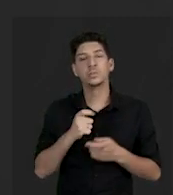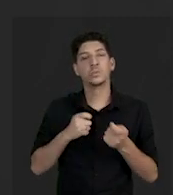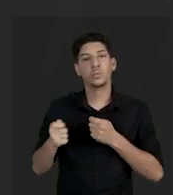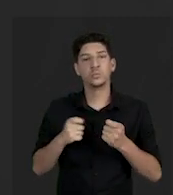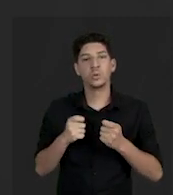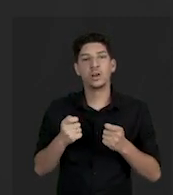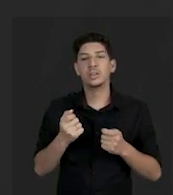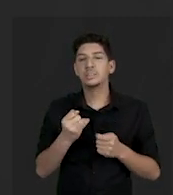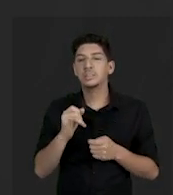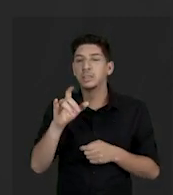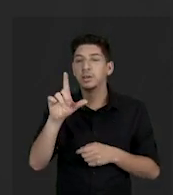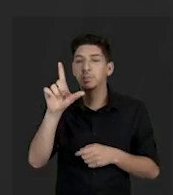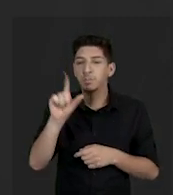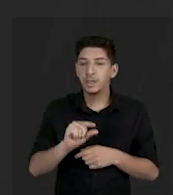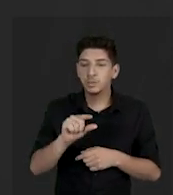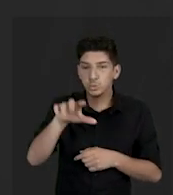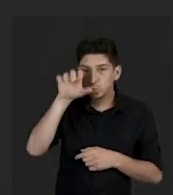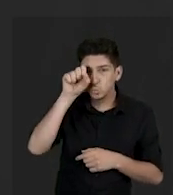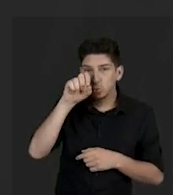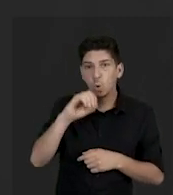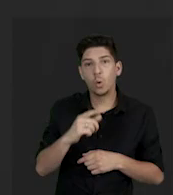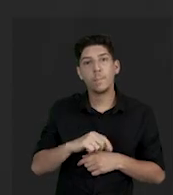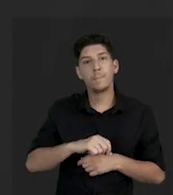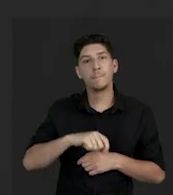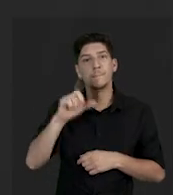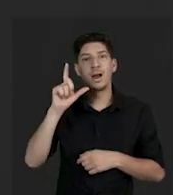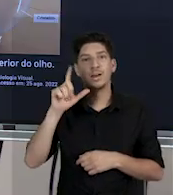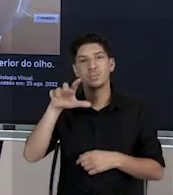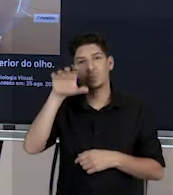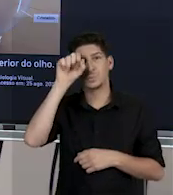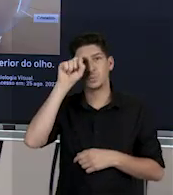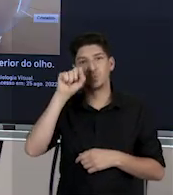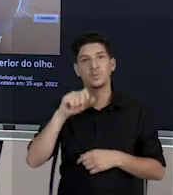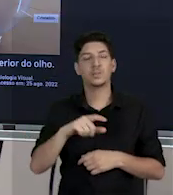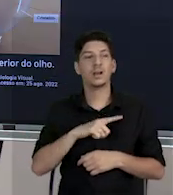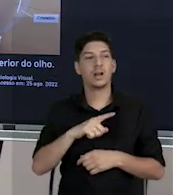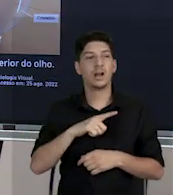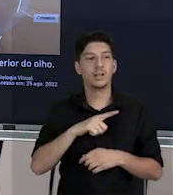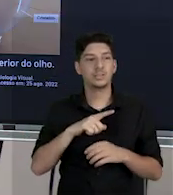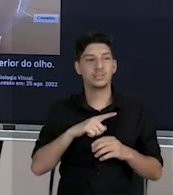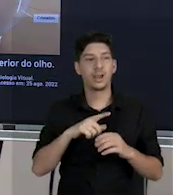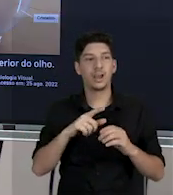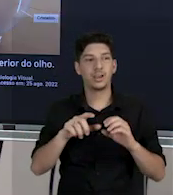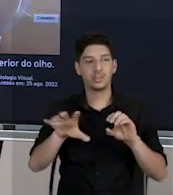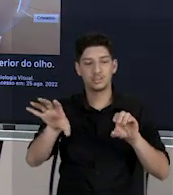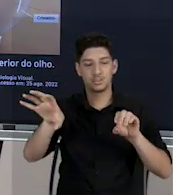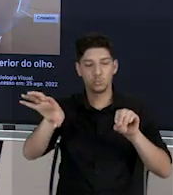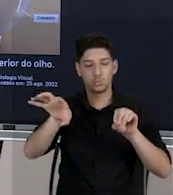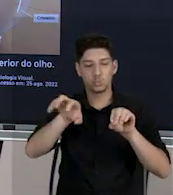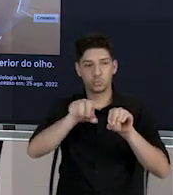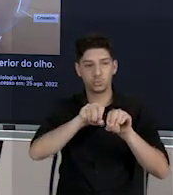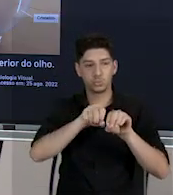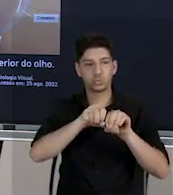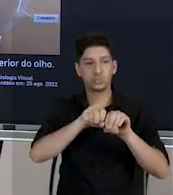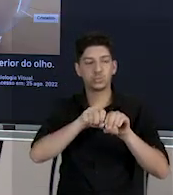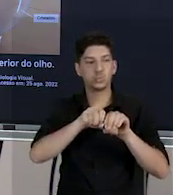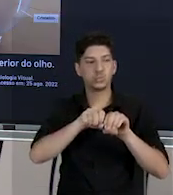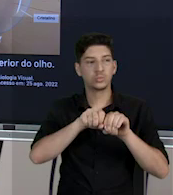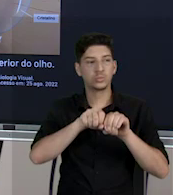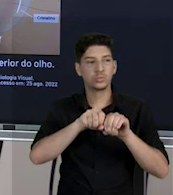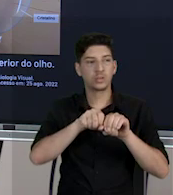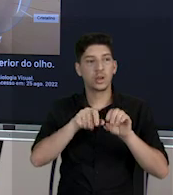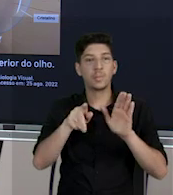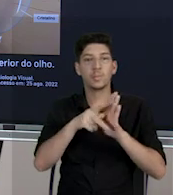entrada menor ou maior de luz no sistema. Então, a luz vai passar pela córnea, vai atravessar o canal de abertura